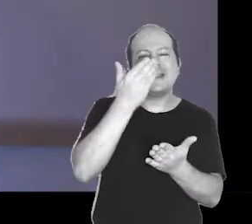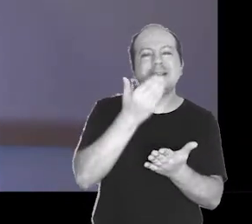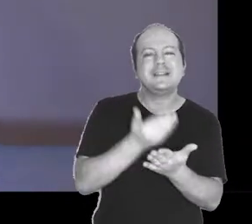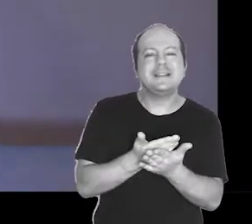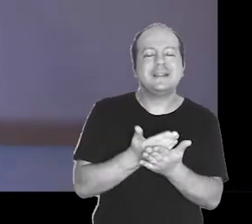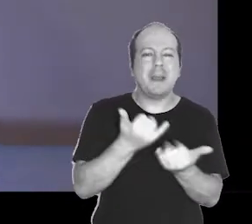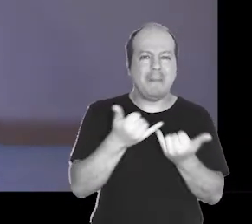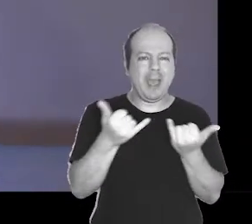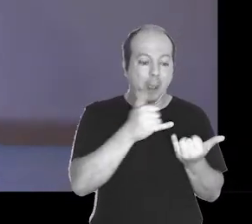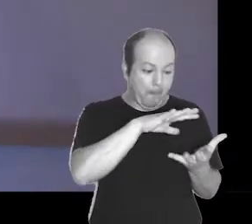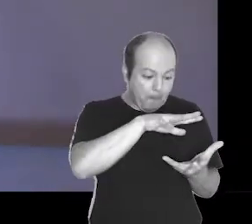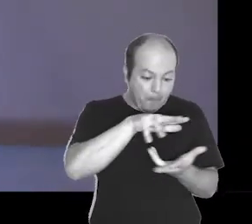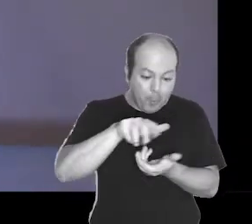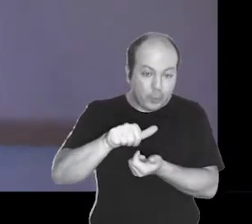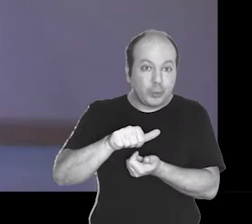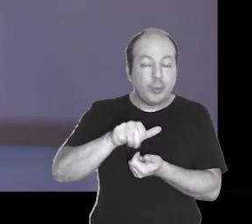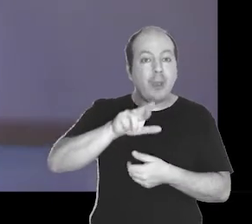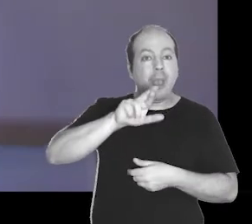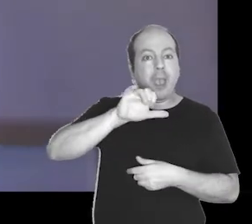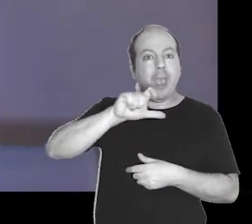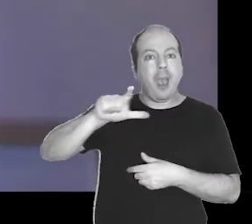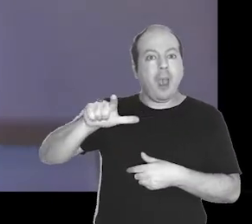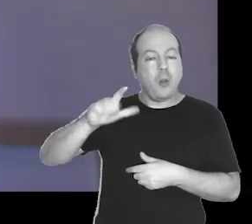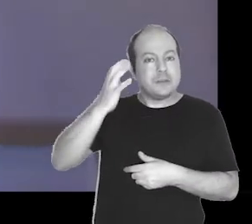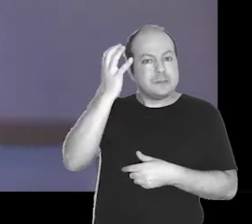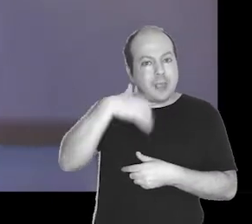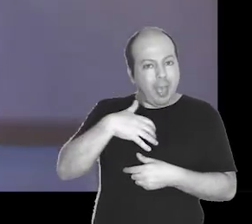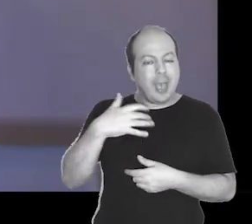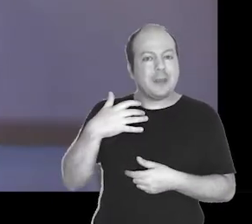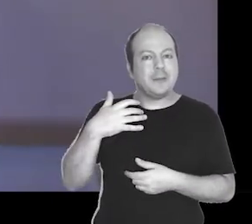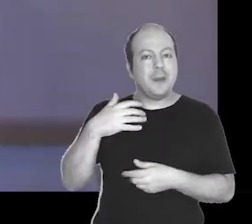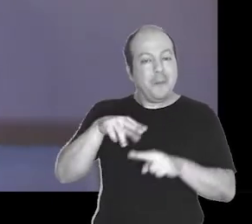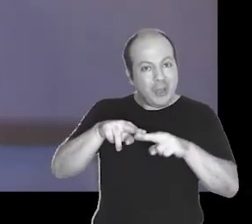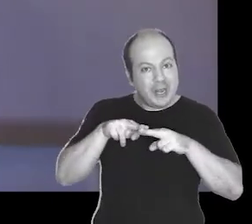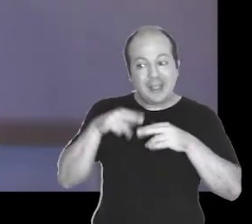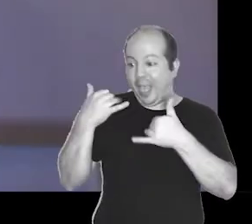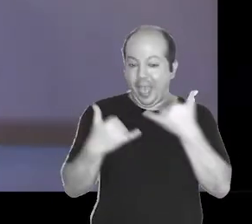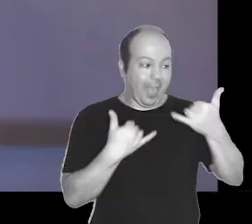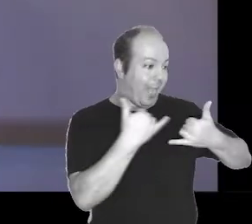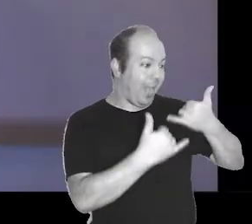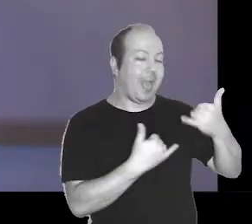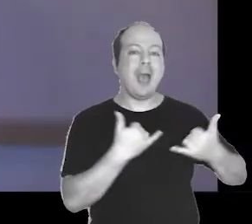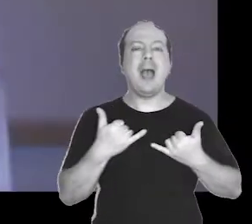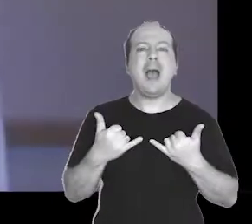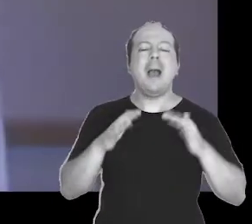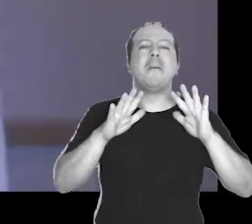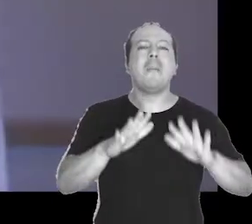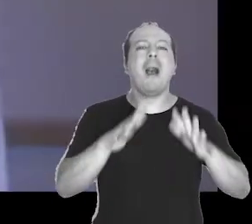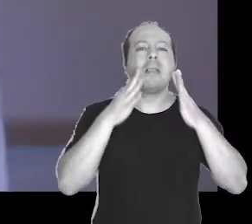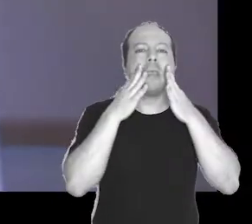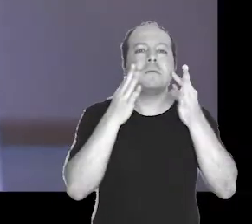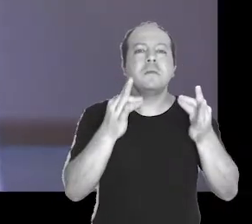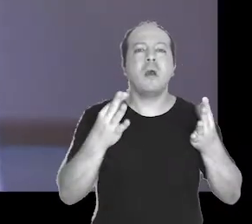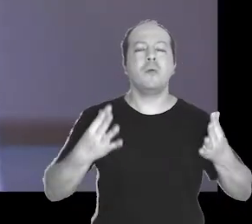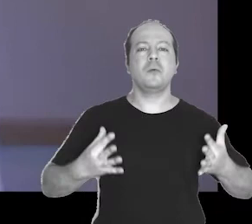dito real tão a sério que carece de brincadeira. Mas atenção, senhores,